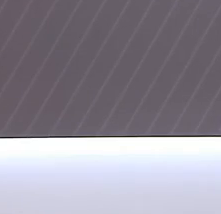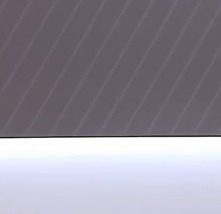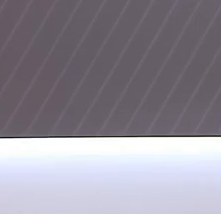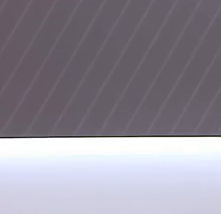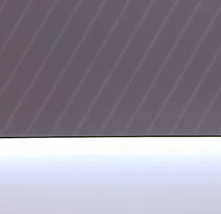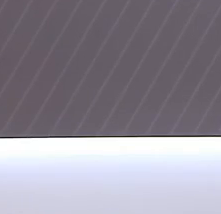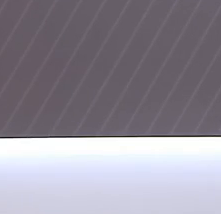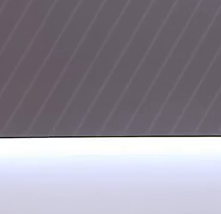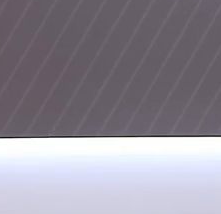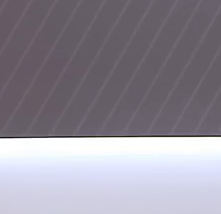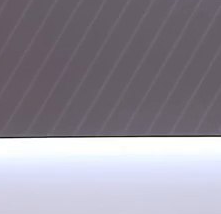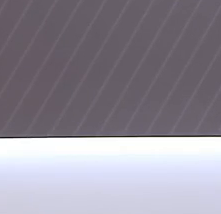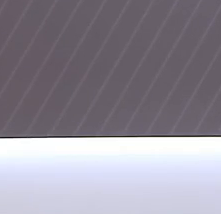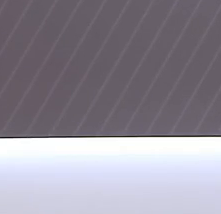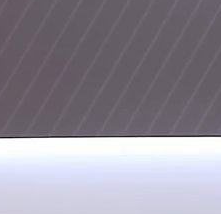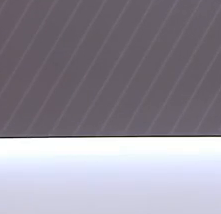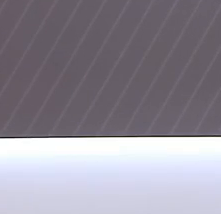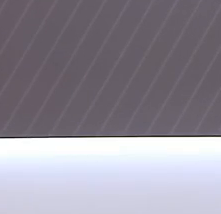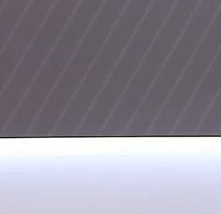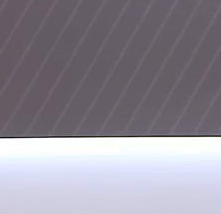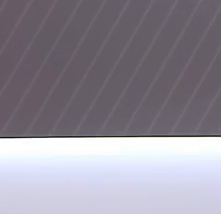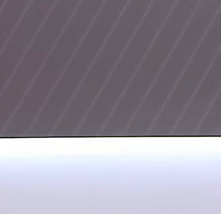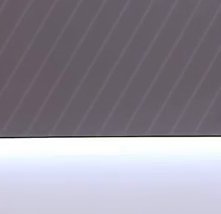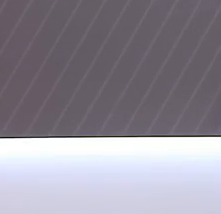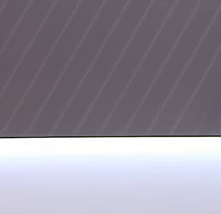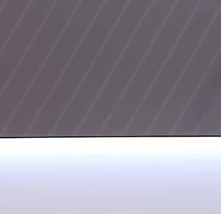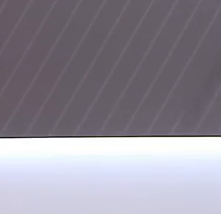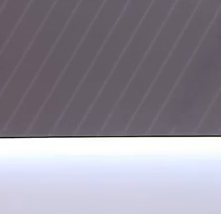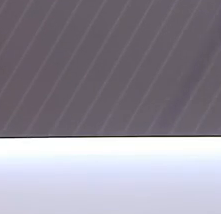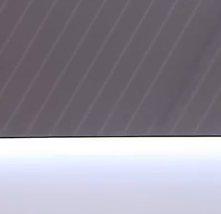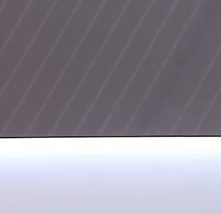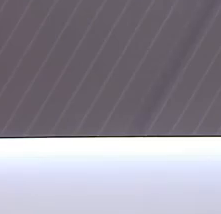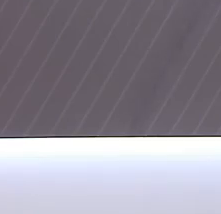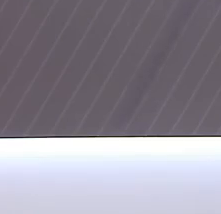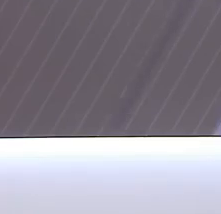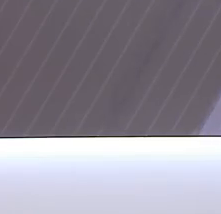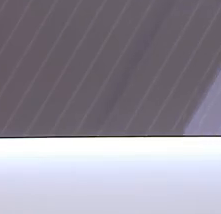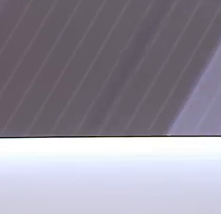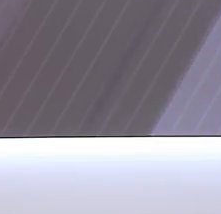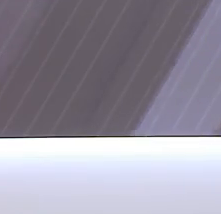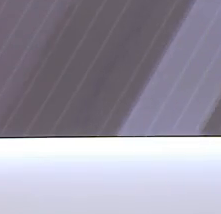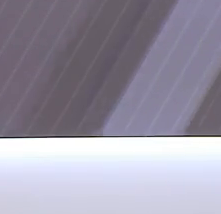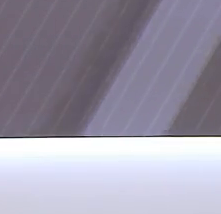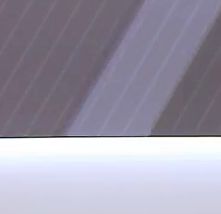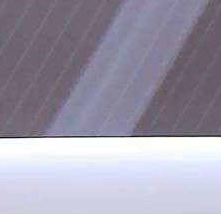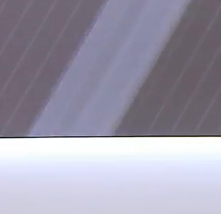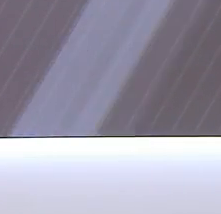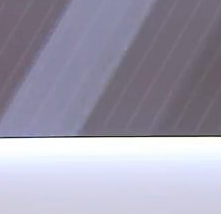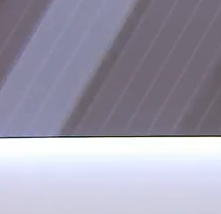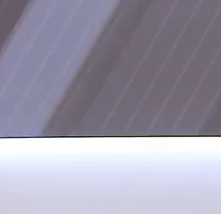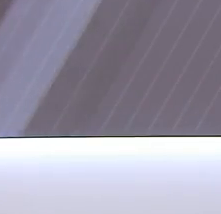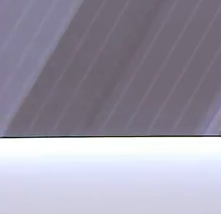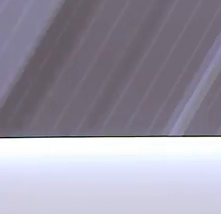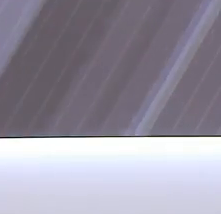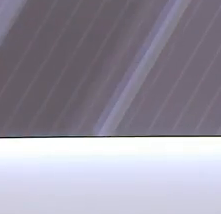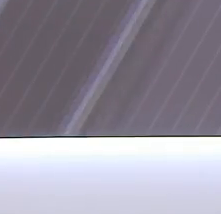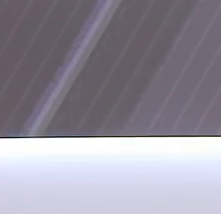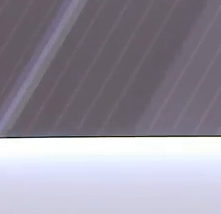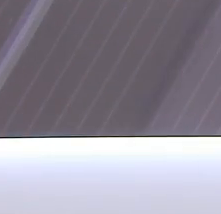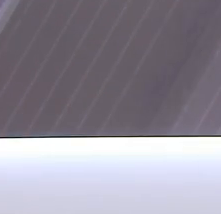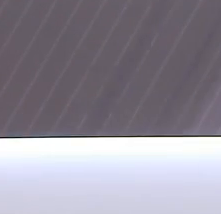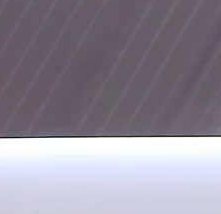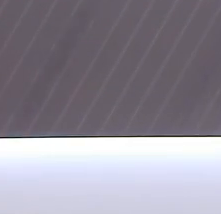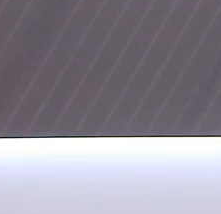presidente Michel Temer com líderes da base aliada na câmara dos deputados e parlamentares da comissão especial que analisa a proposta de reforma da